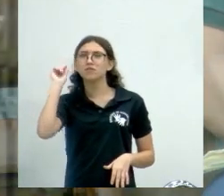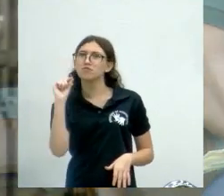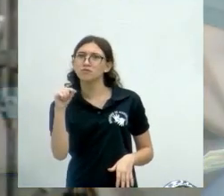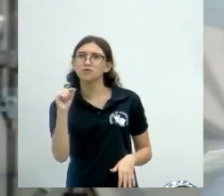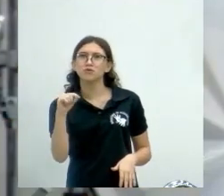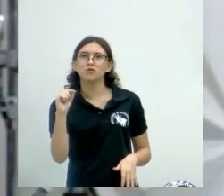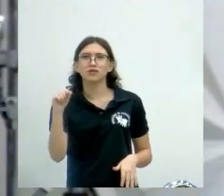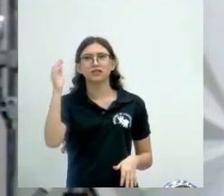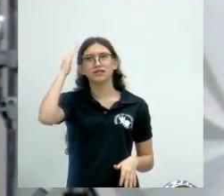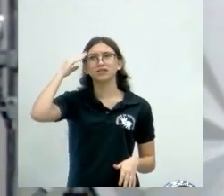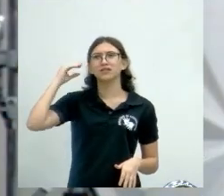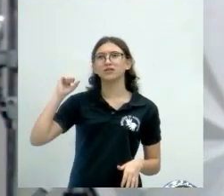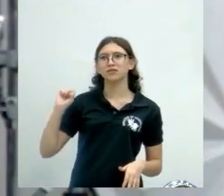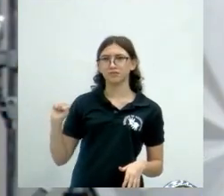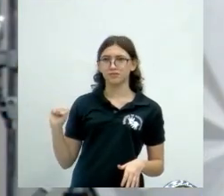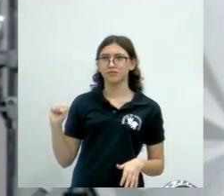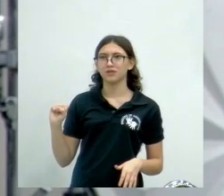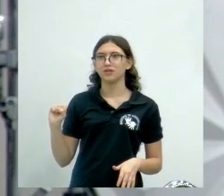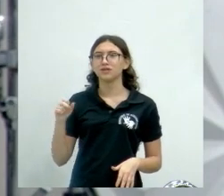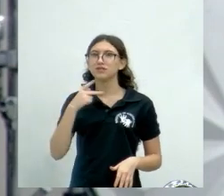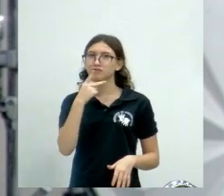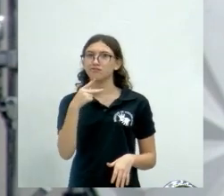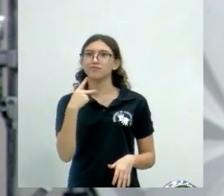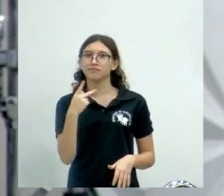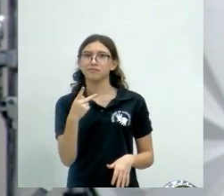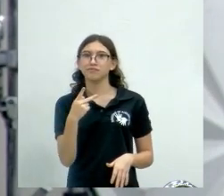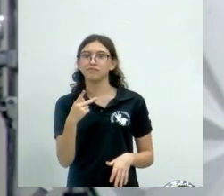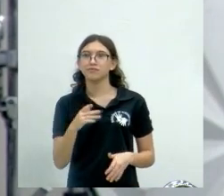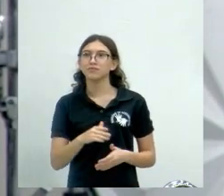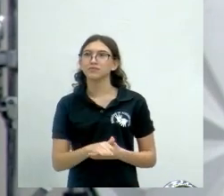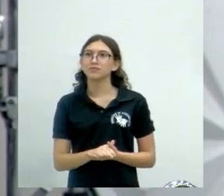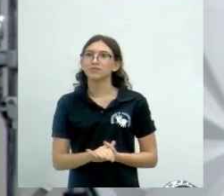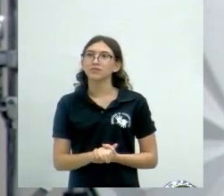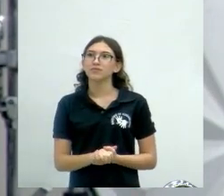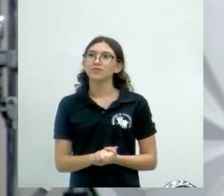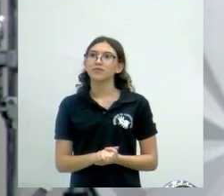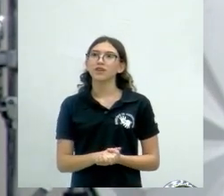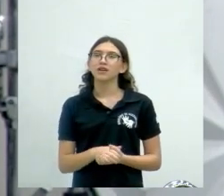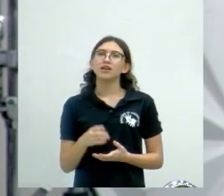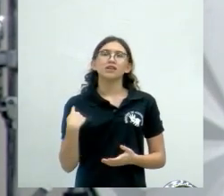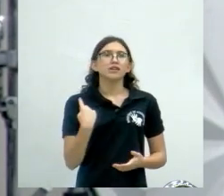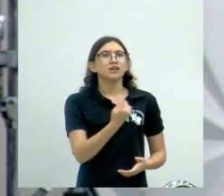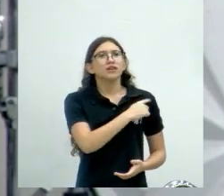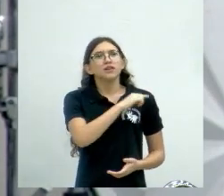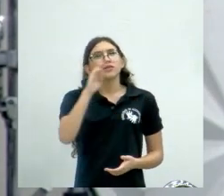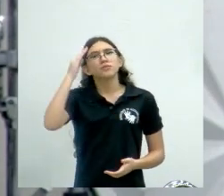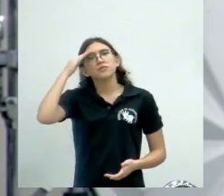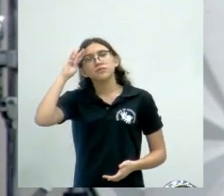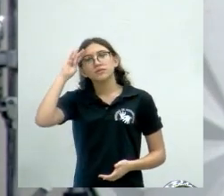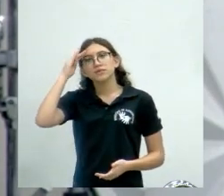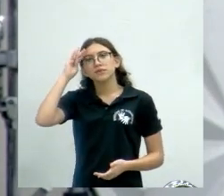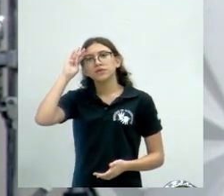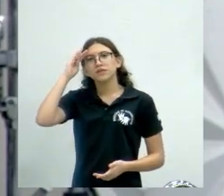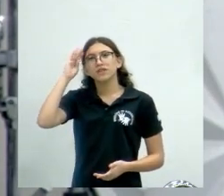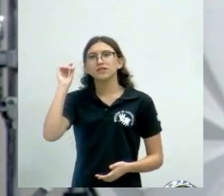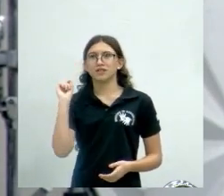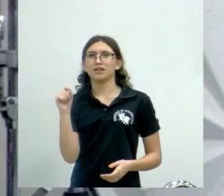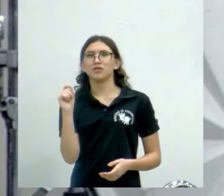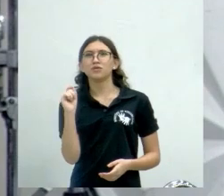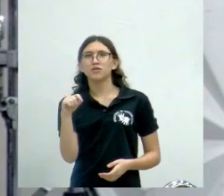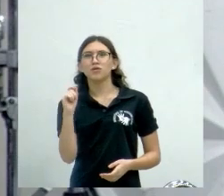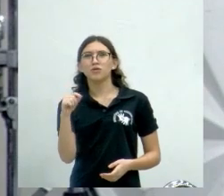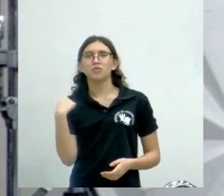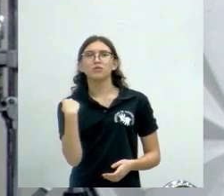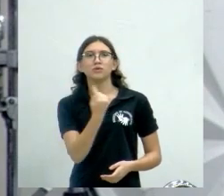dizer. E é muito interessante também, porque se a gente for tentar entender como é que é possível